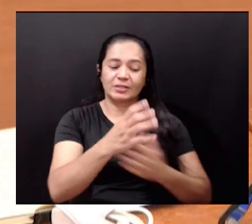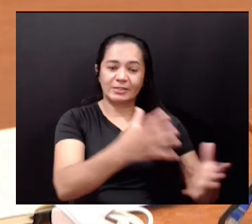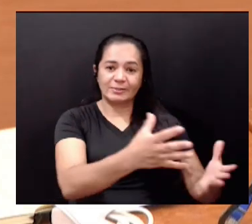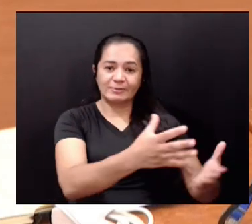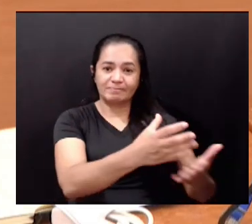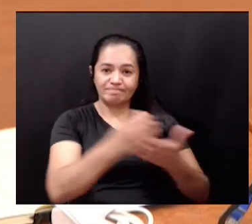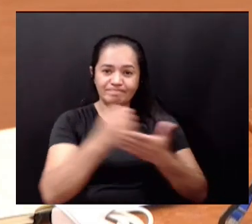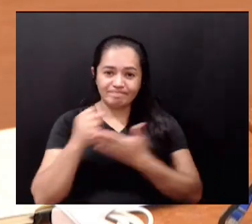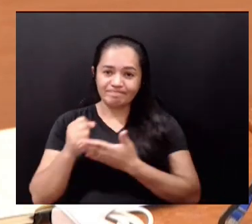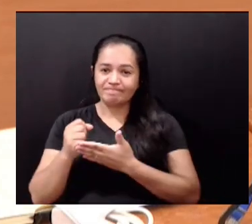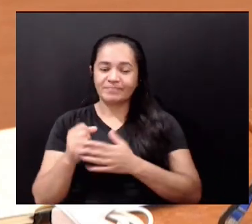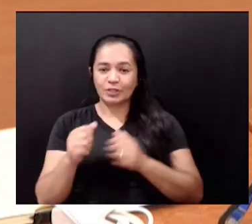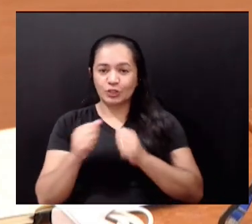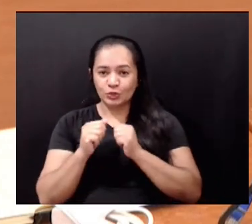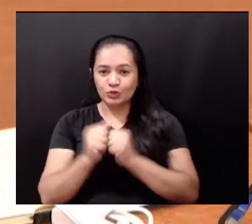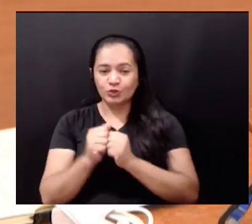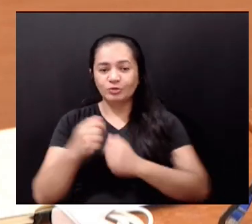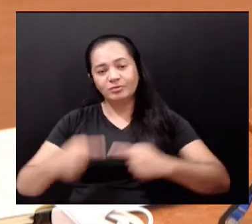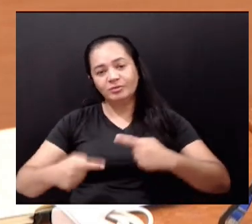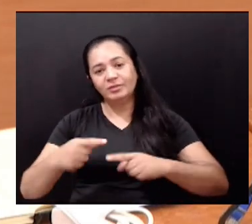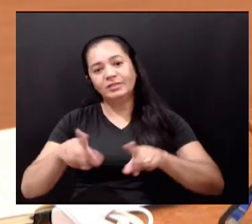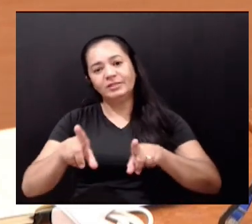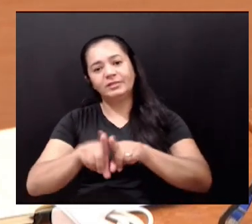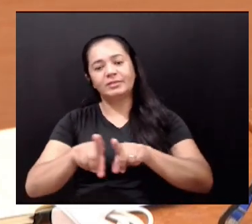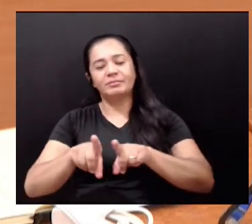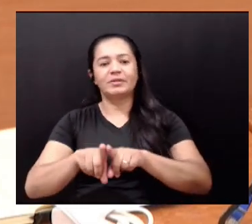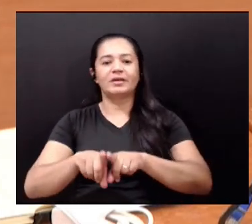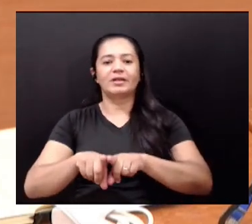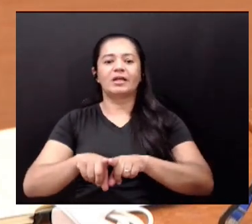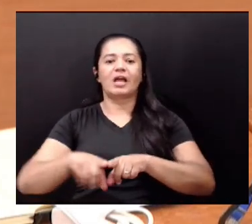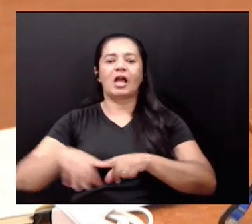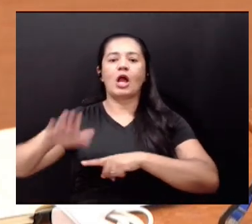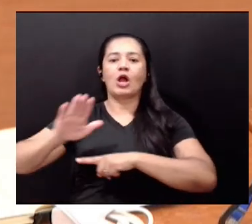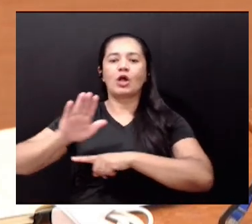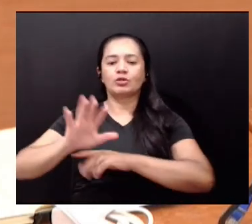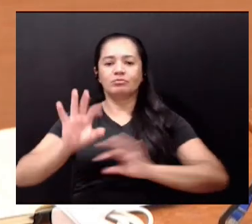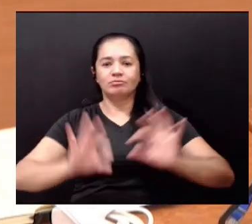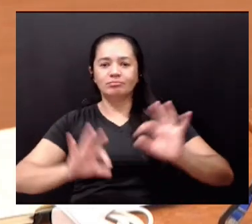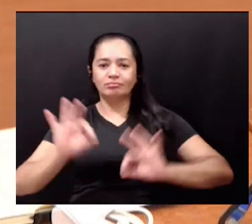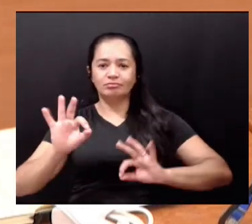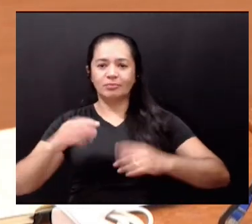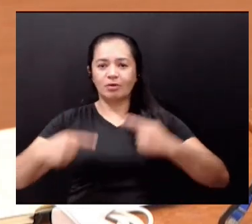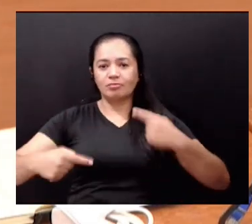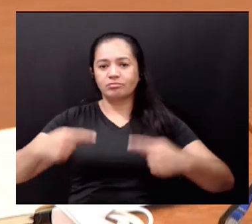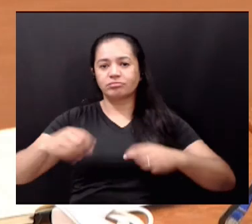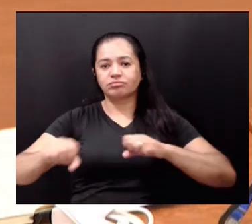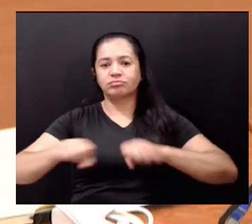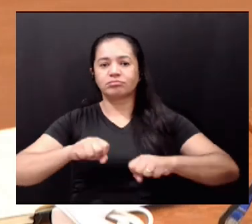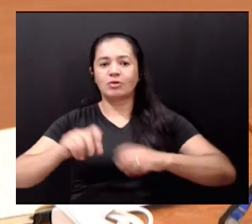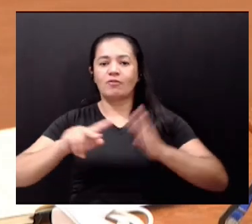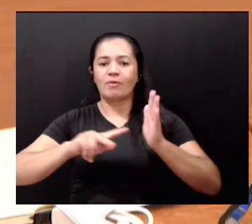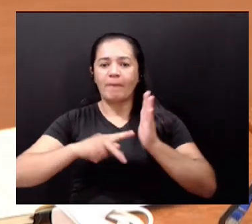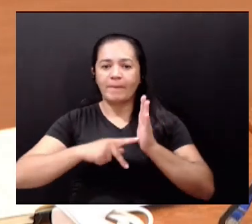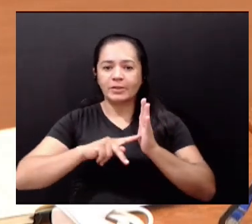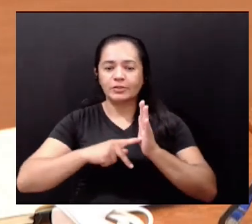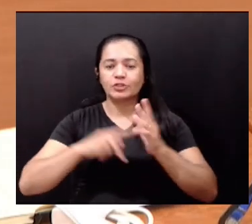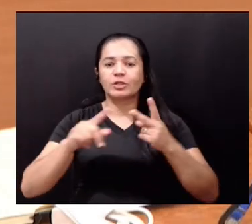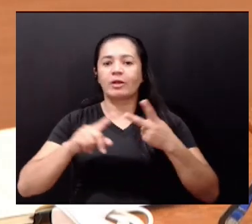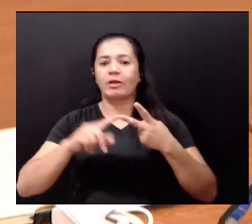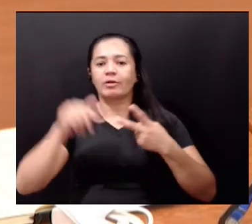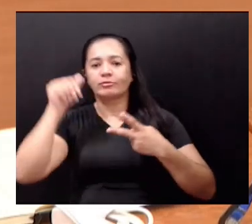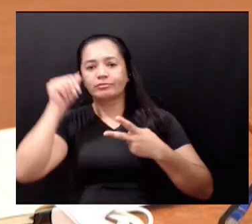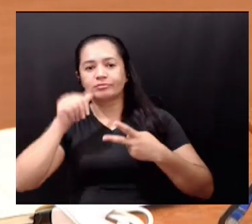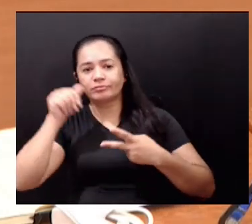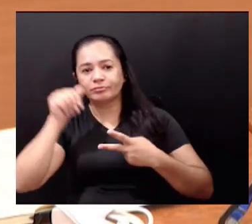para esse debate, mas também ajudar a organizar esse debate na cidade, trazendo o movimento sindical, o movimento de mulheres, o movimento estudantil, o